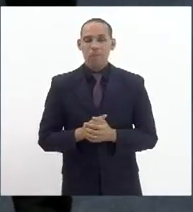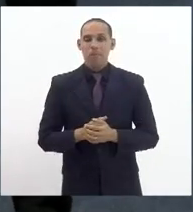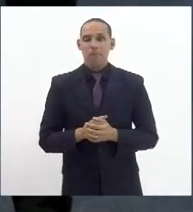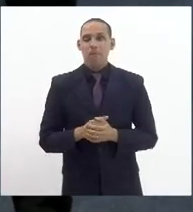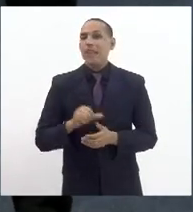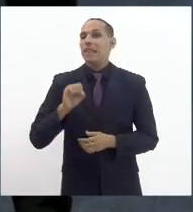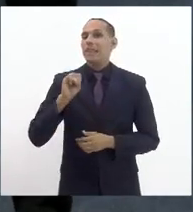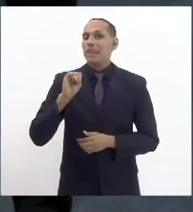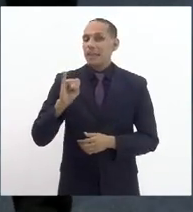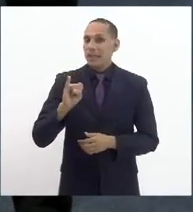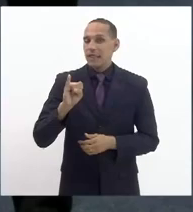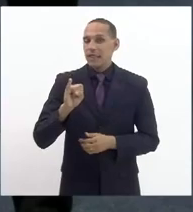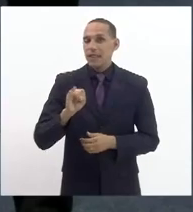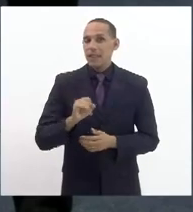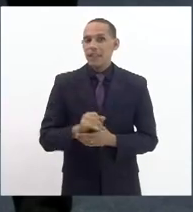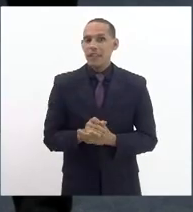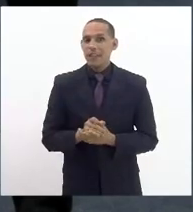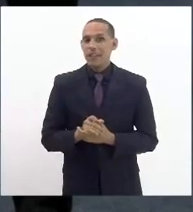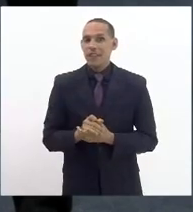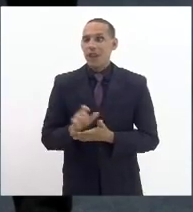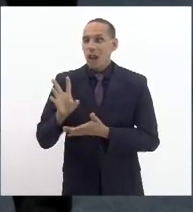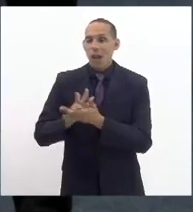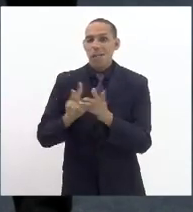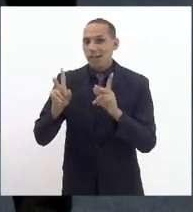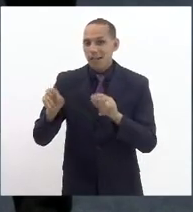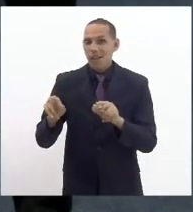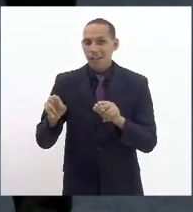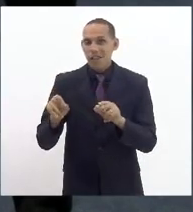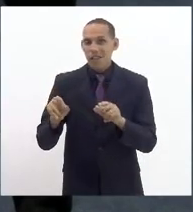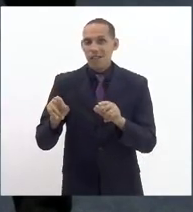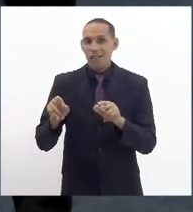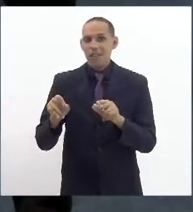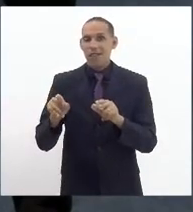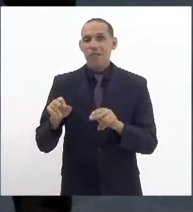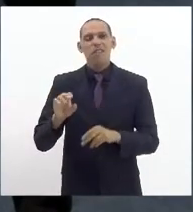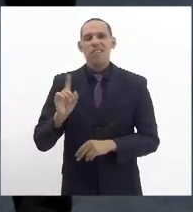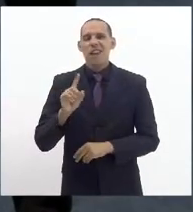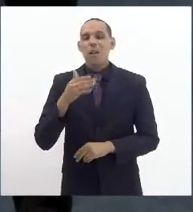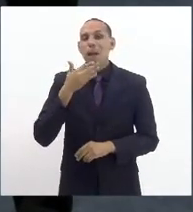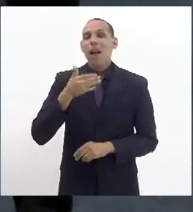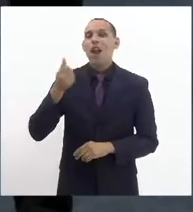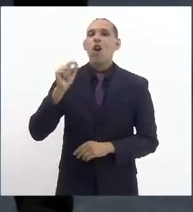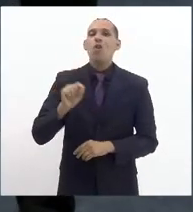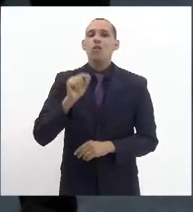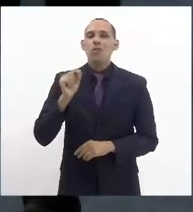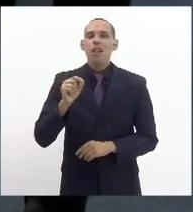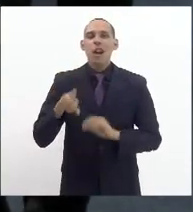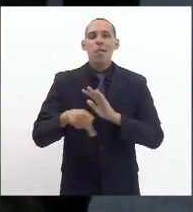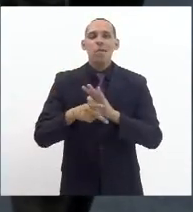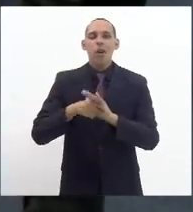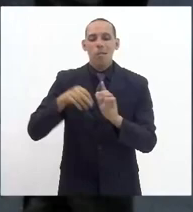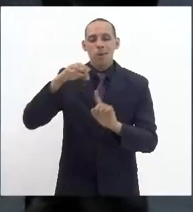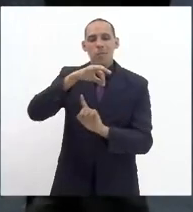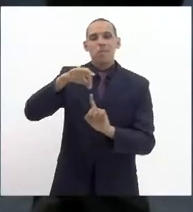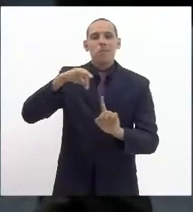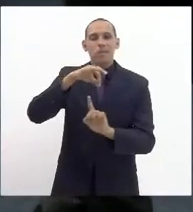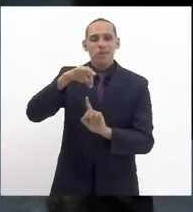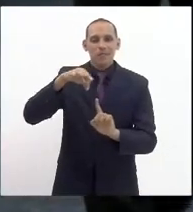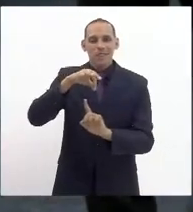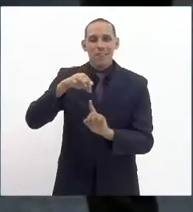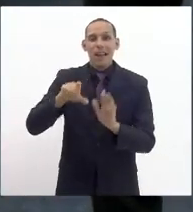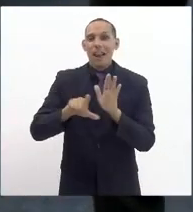se afigura como uma cola melhor, a legislação do Espírito Santo, a Lei